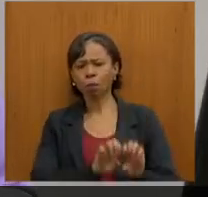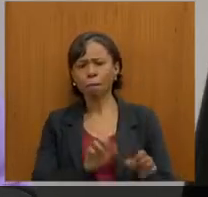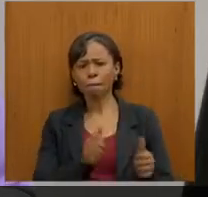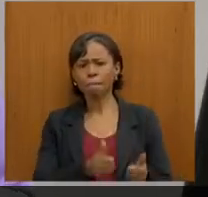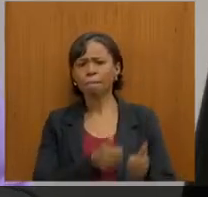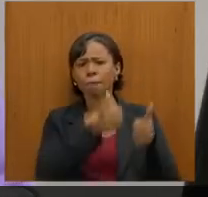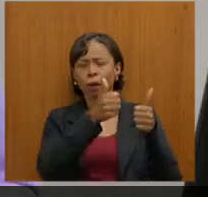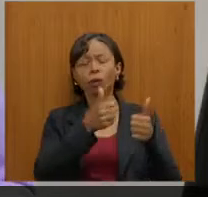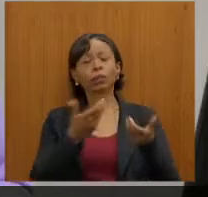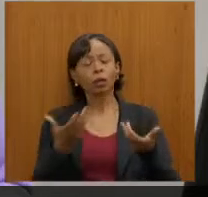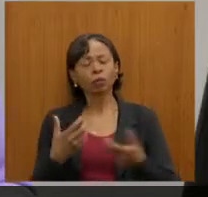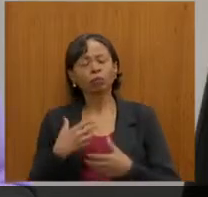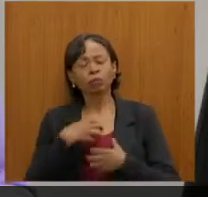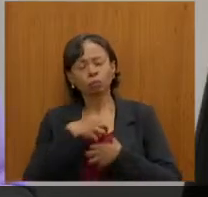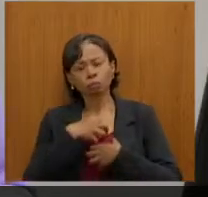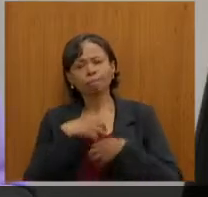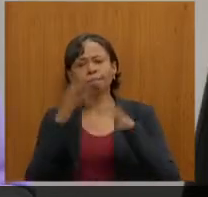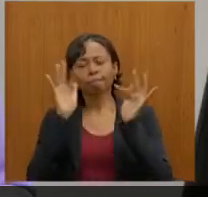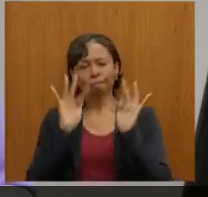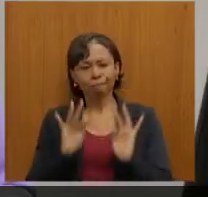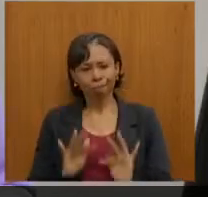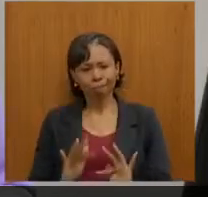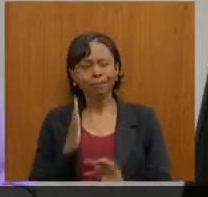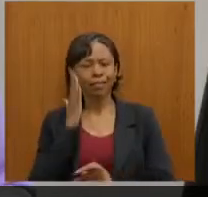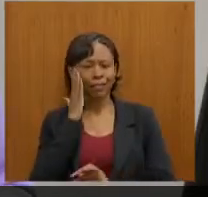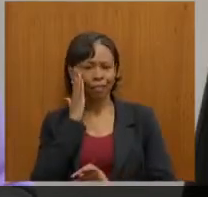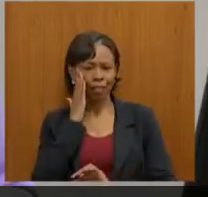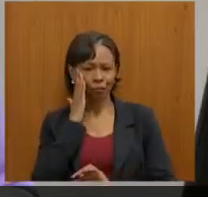feliz em saber não é uma